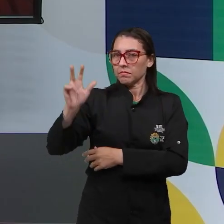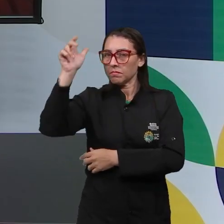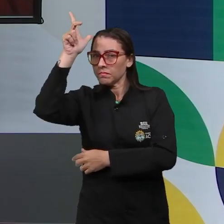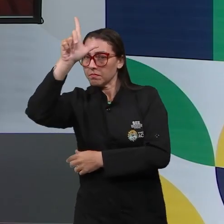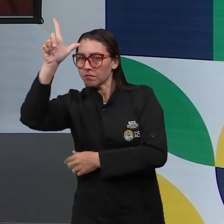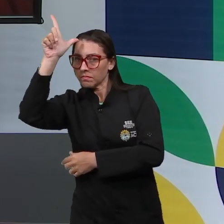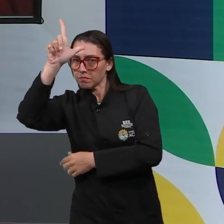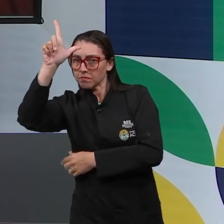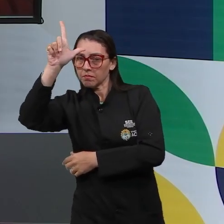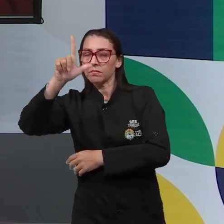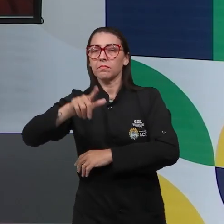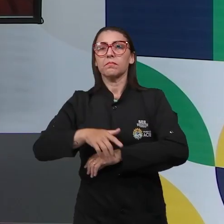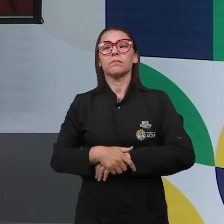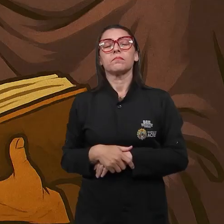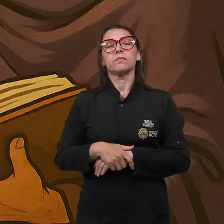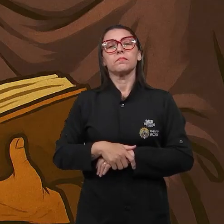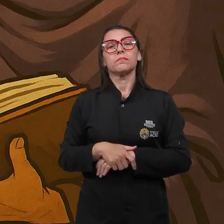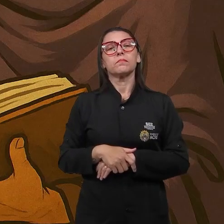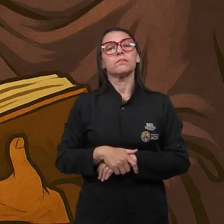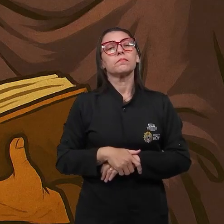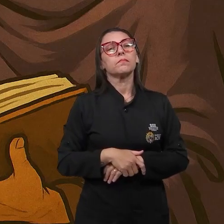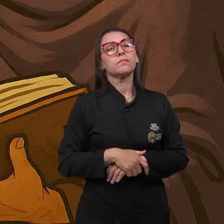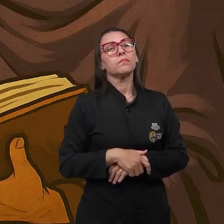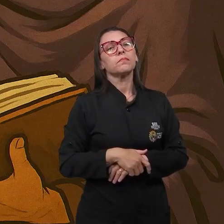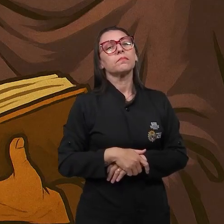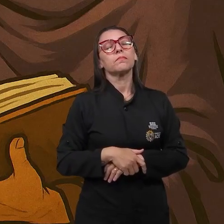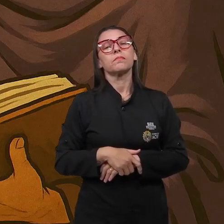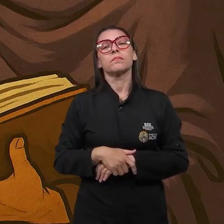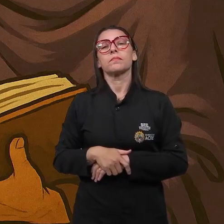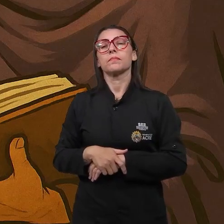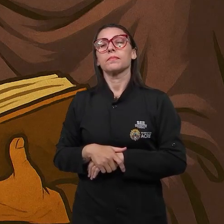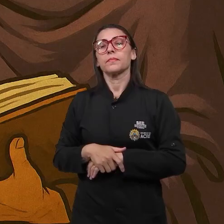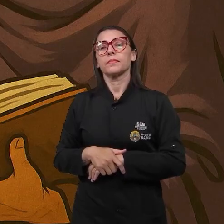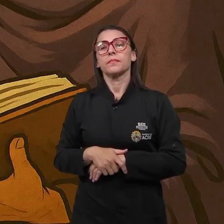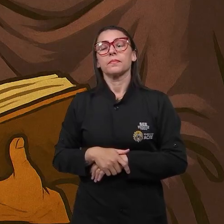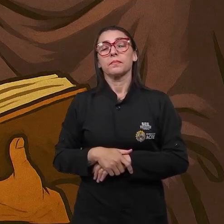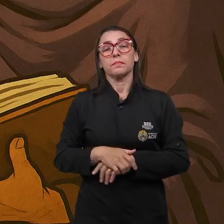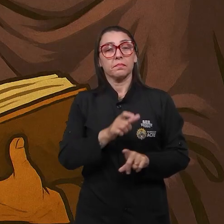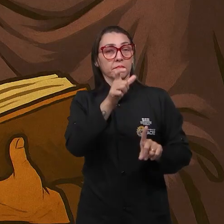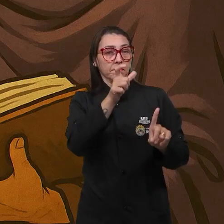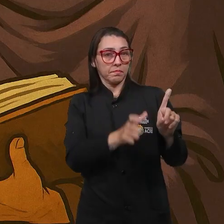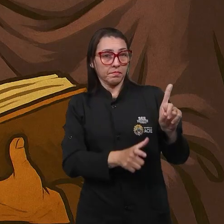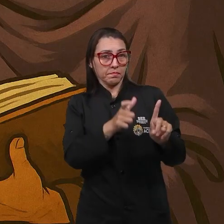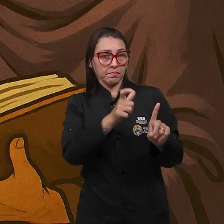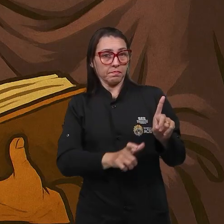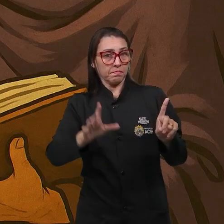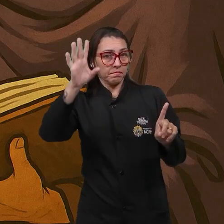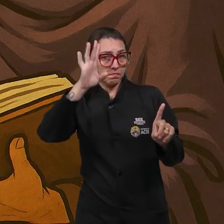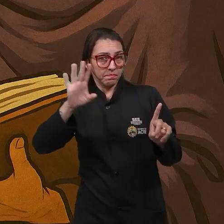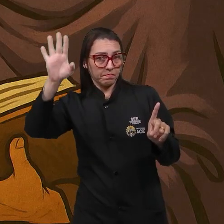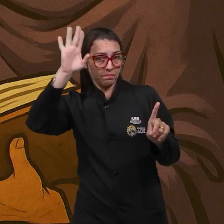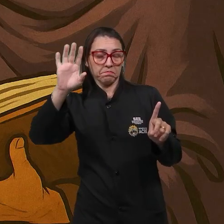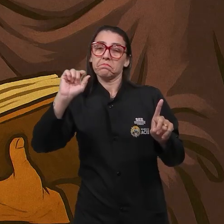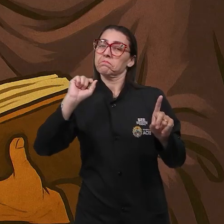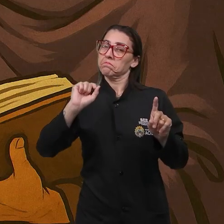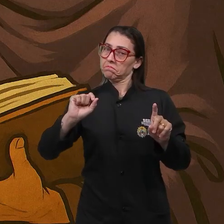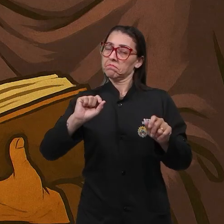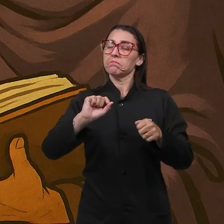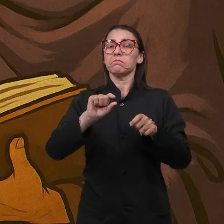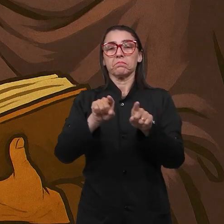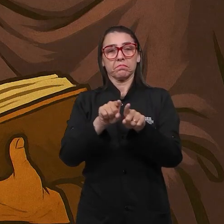lendas. Slide na tela. Então nós temos os personagens reais ou imaginários, ou seja, pode ser criaturas